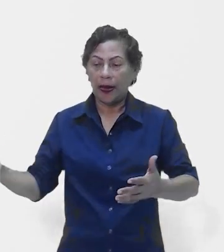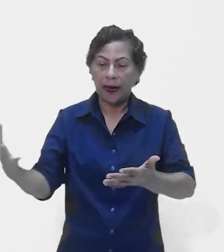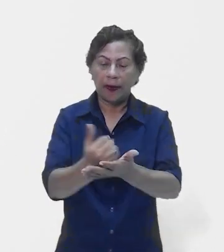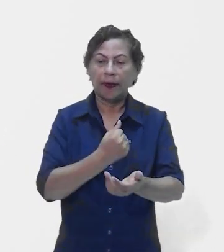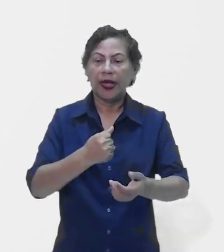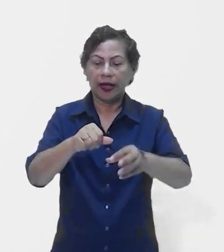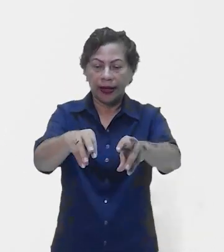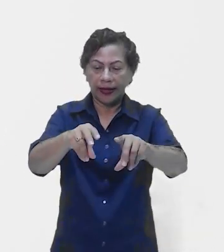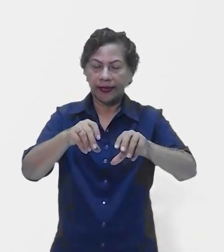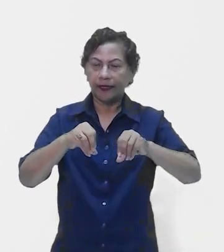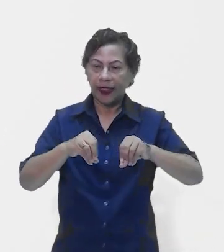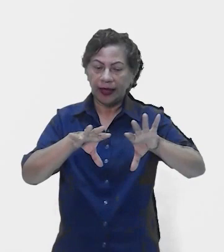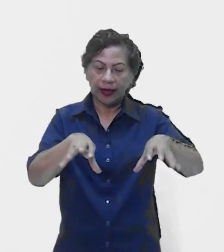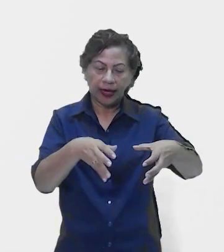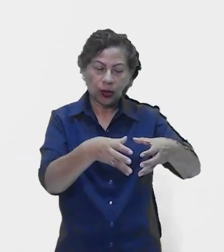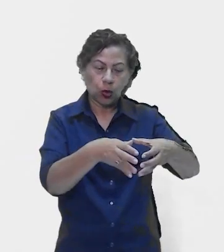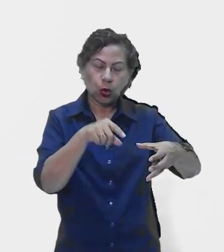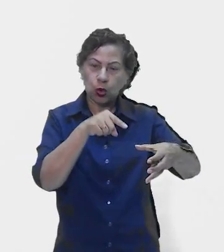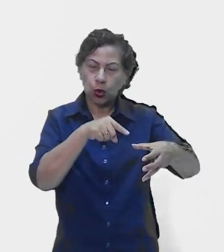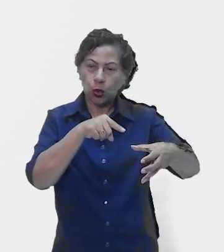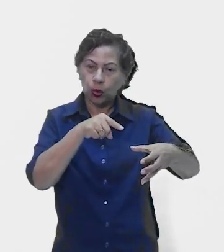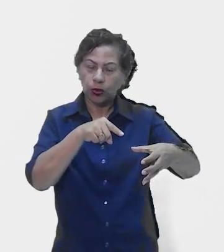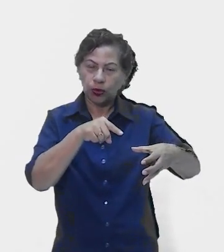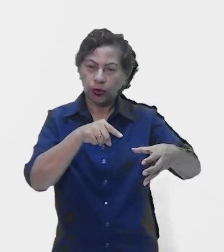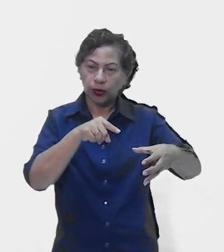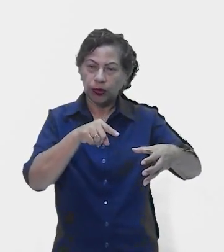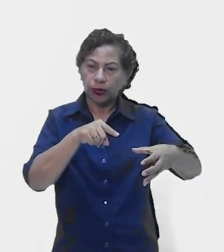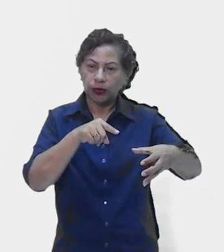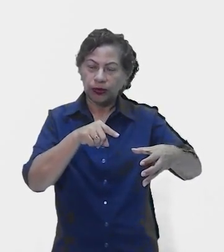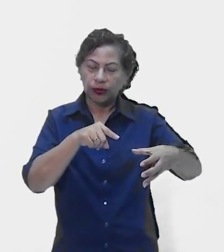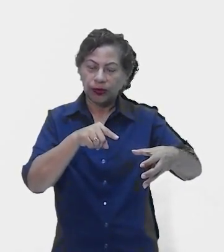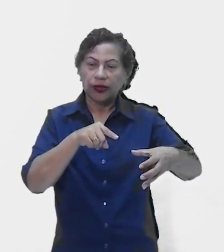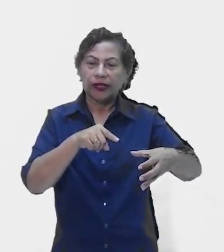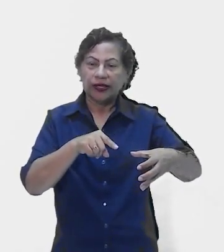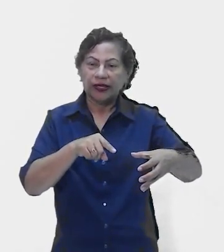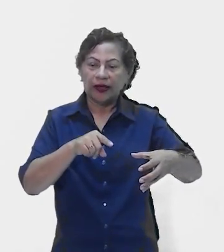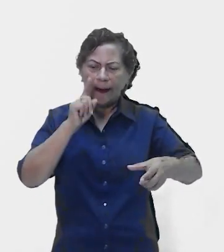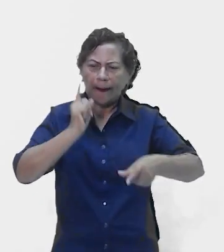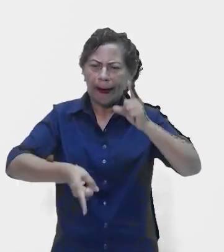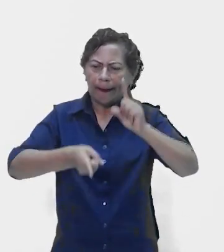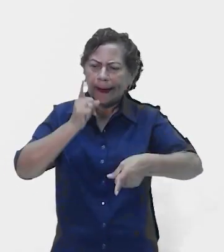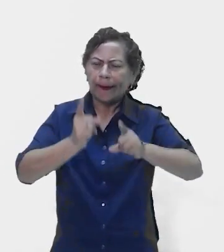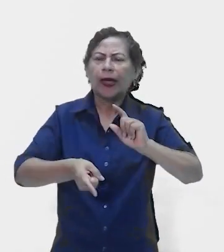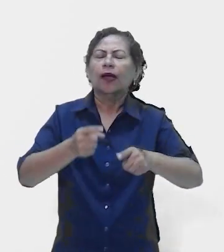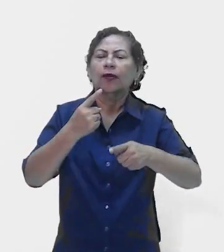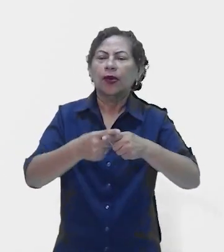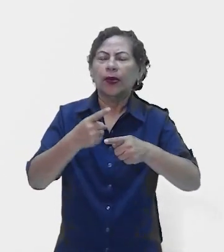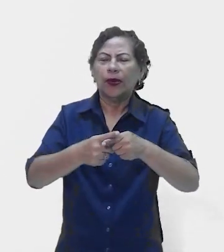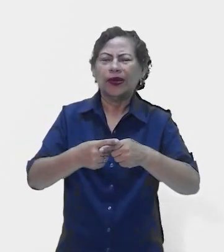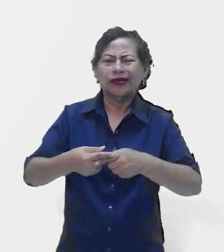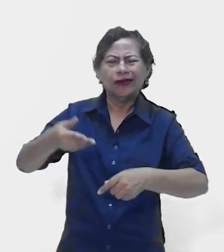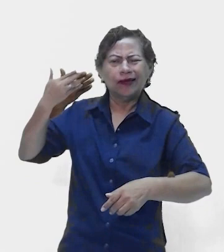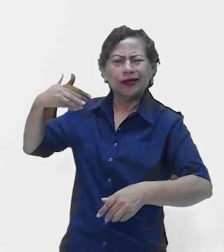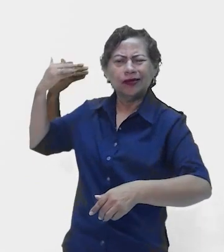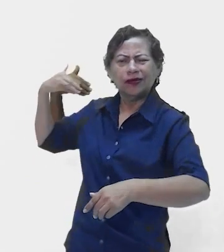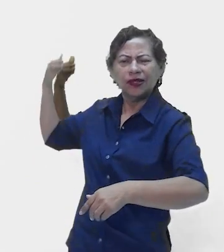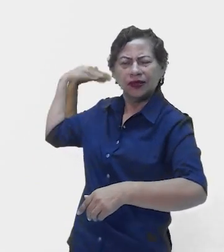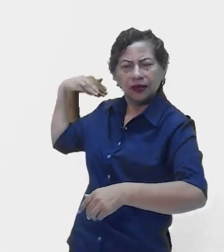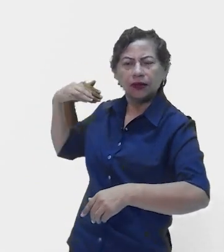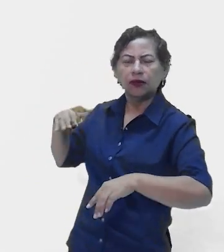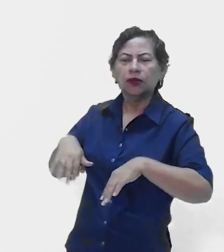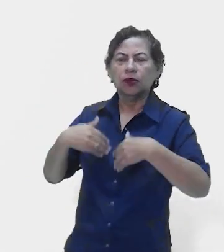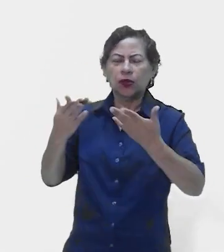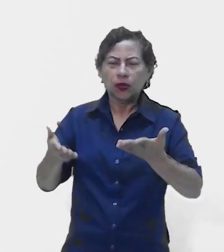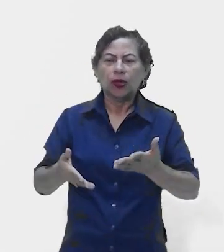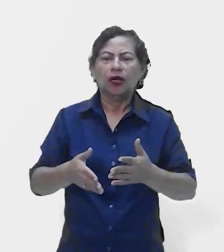pequeno grupo. Isso acontece desde o período colonial, desde que dividiram nosso território em capitanias hereditárias,